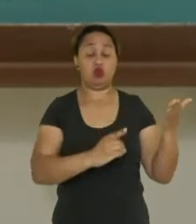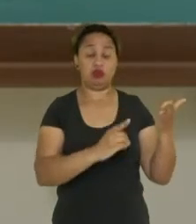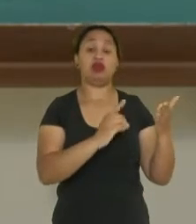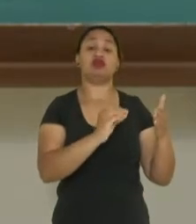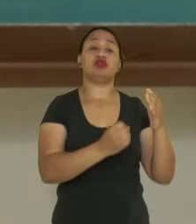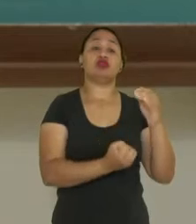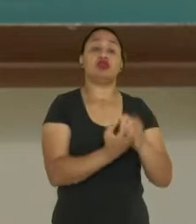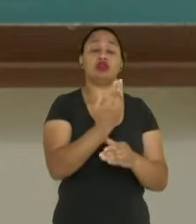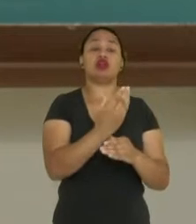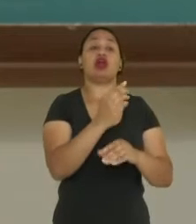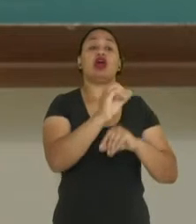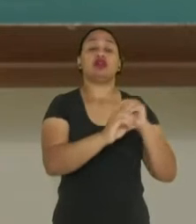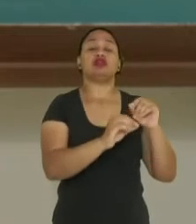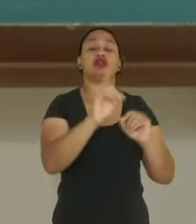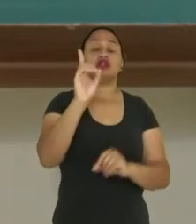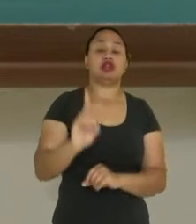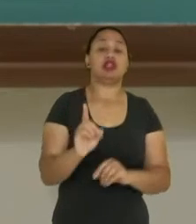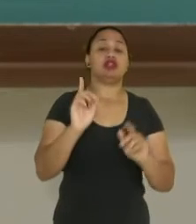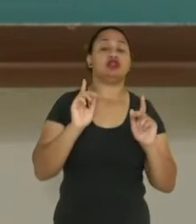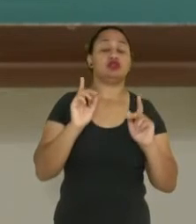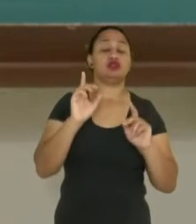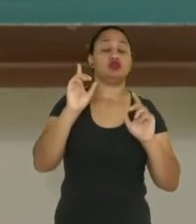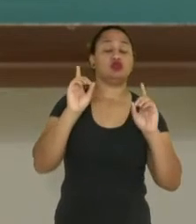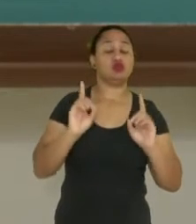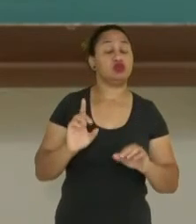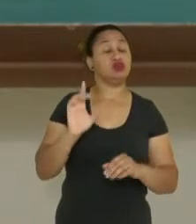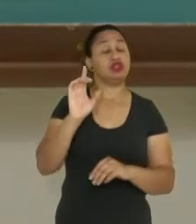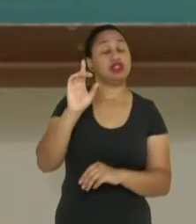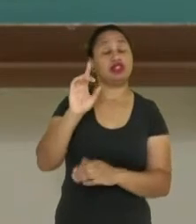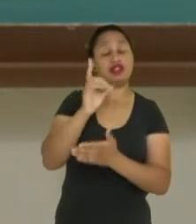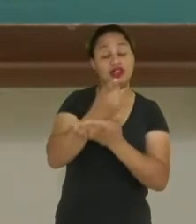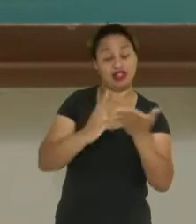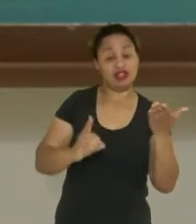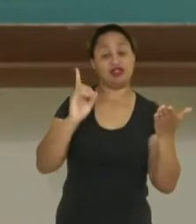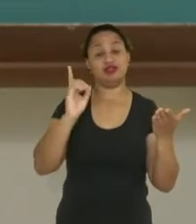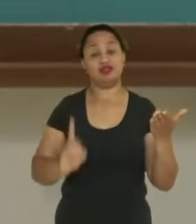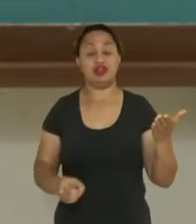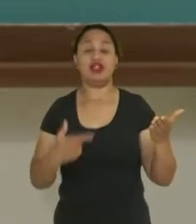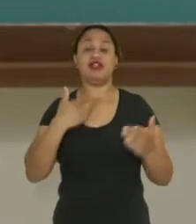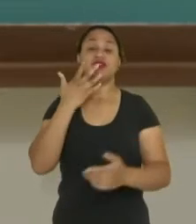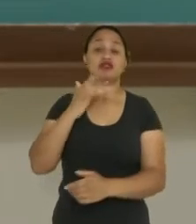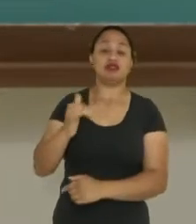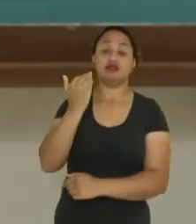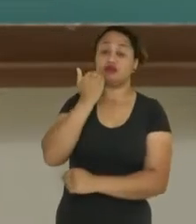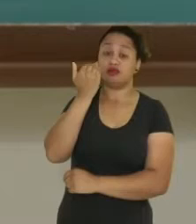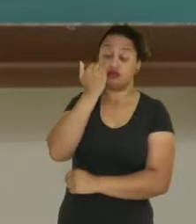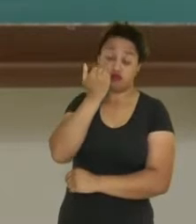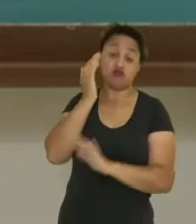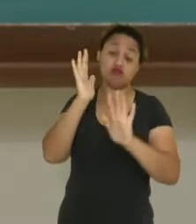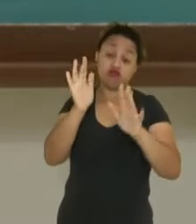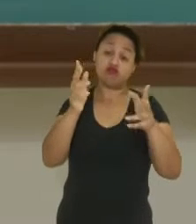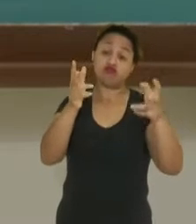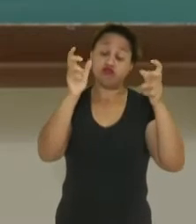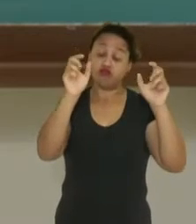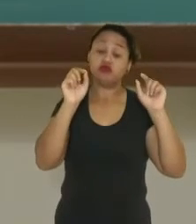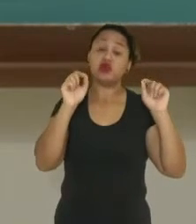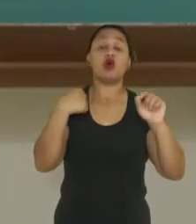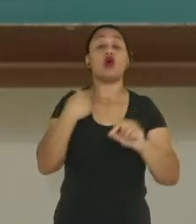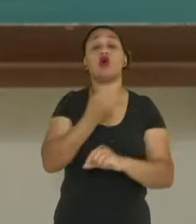criação da Declaração Universal dos Direitos da Criança e do Adolescente, o que prevê seus principais